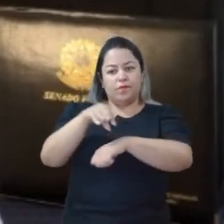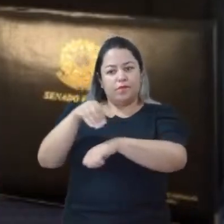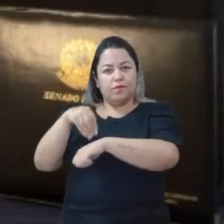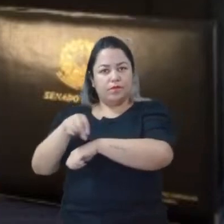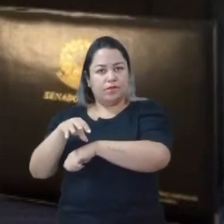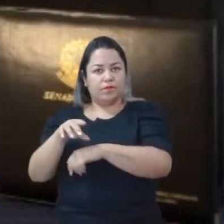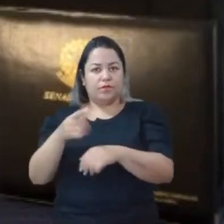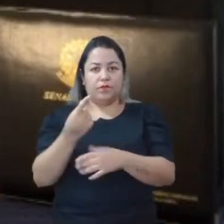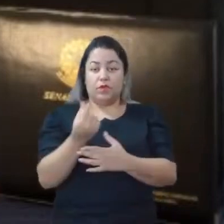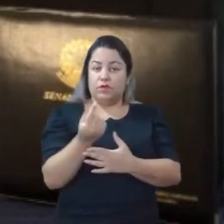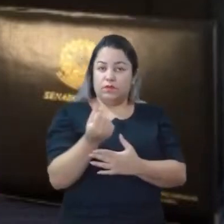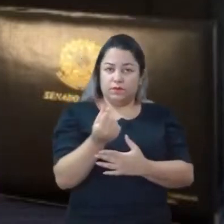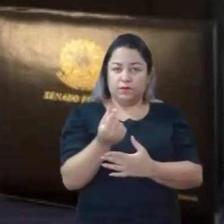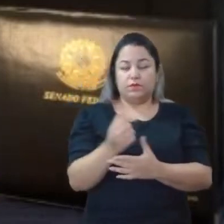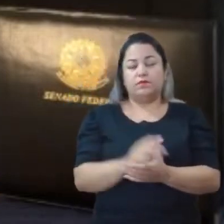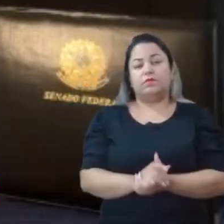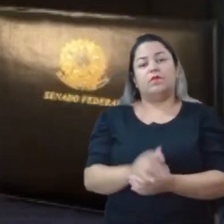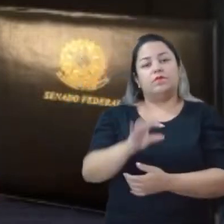a polícia